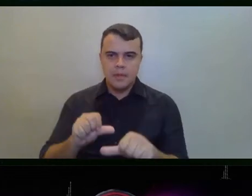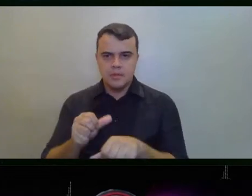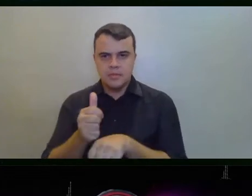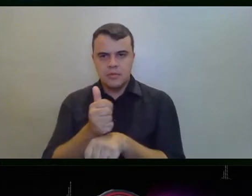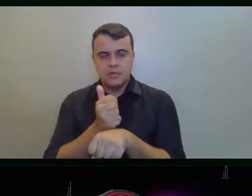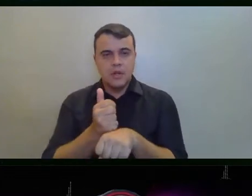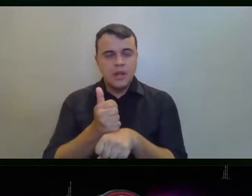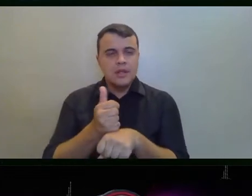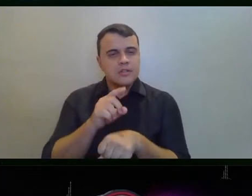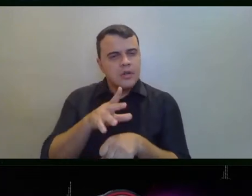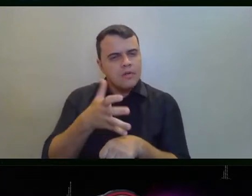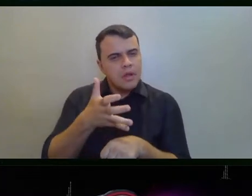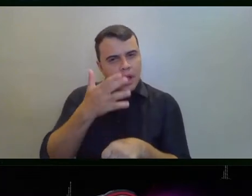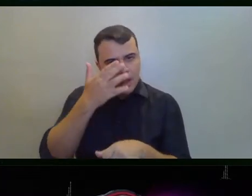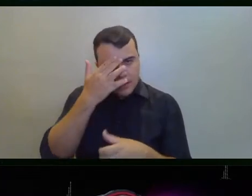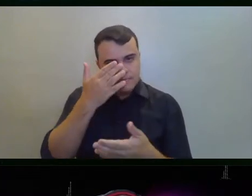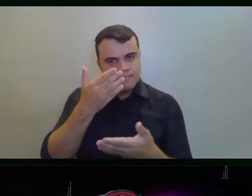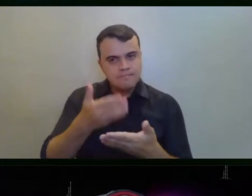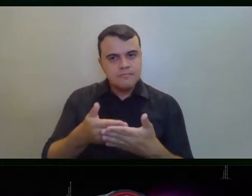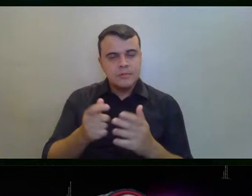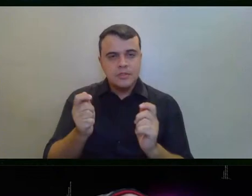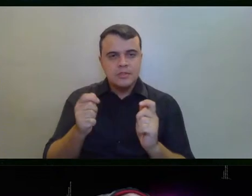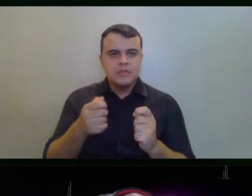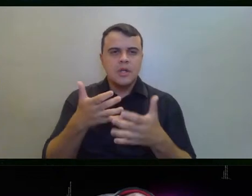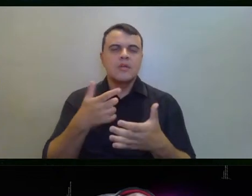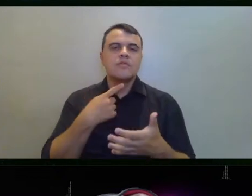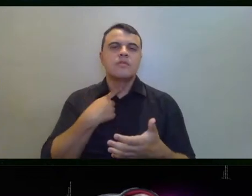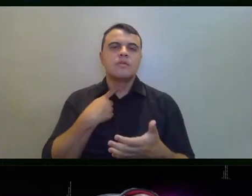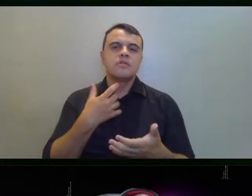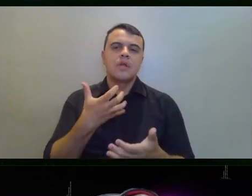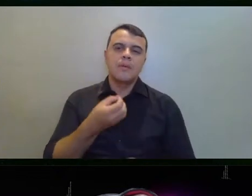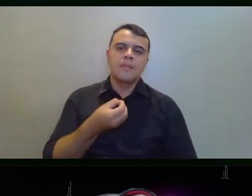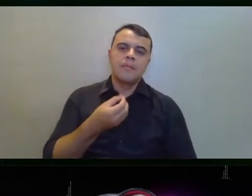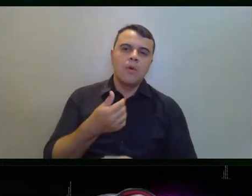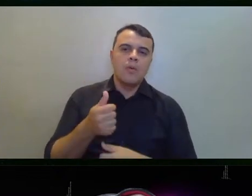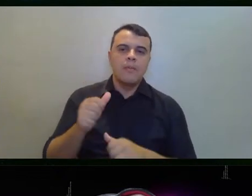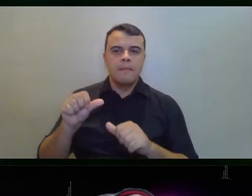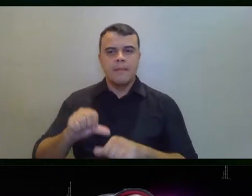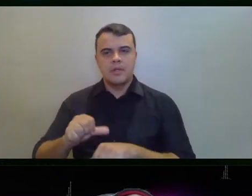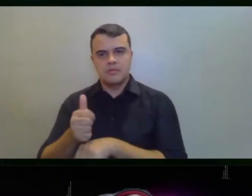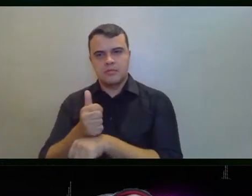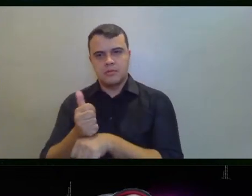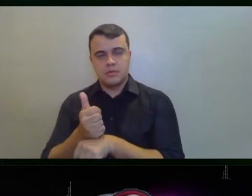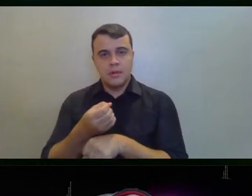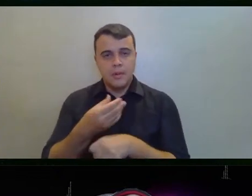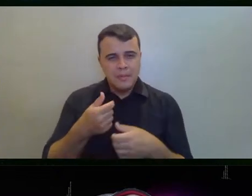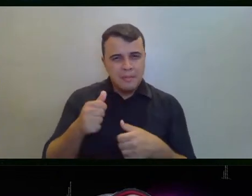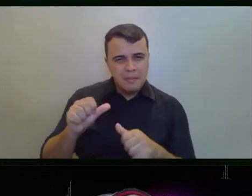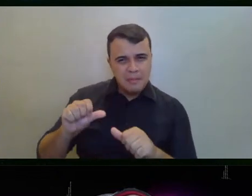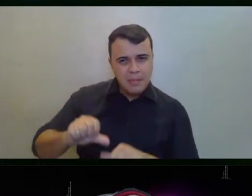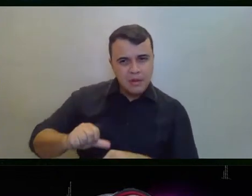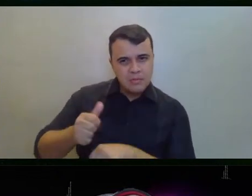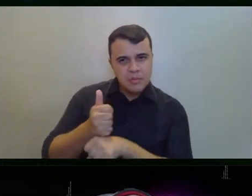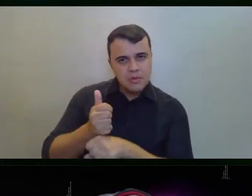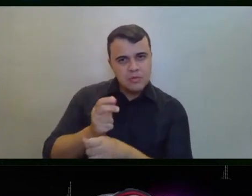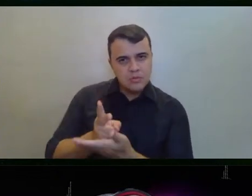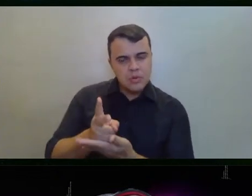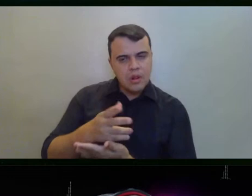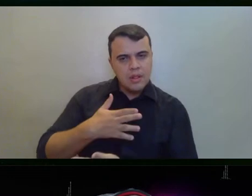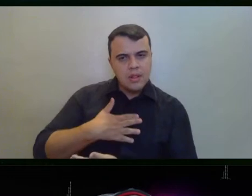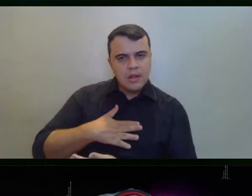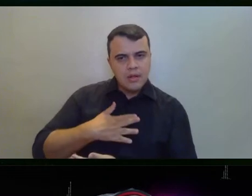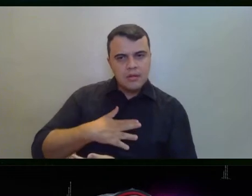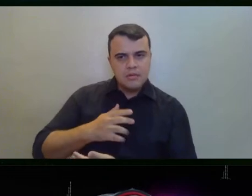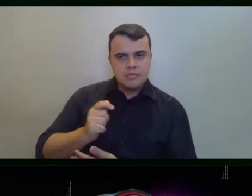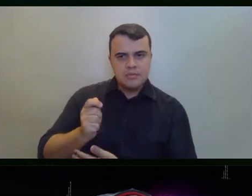só você só precisa decidir quem você quer ser você quer ser o bom você quer ser o péssimo se você quiser ser o péssimo continua na zona de conforto